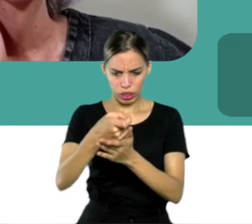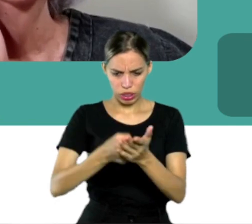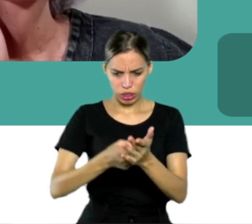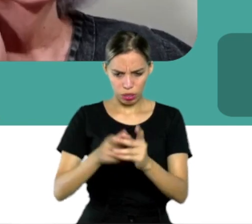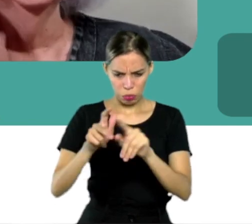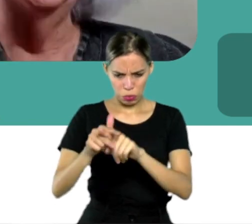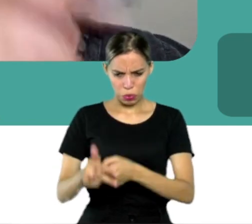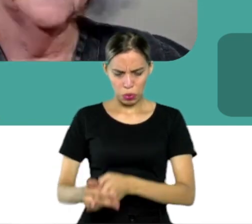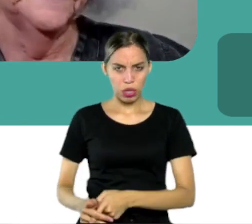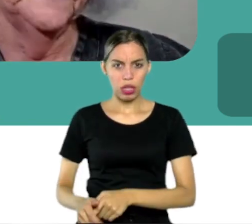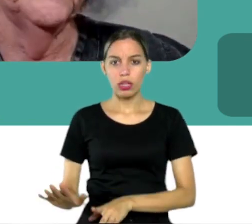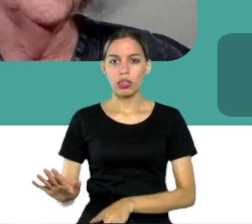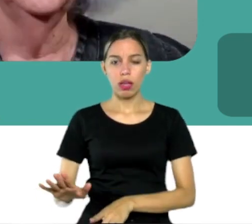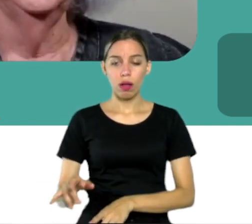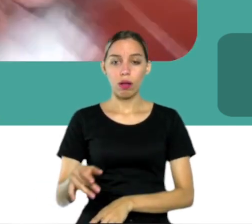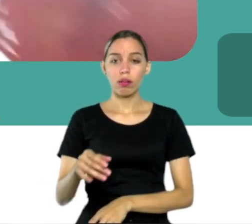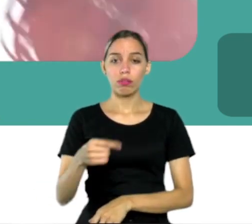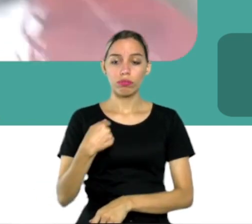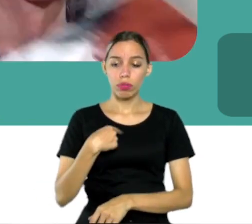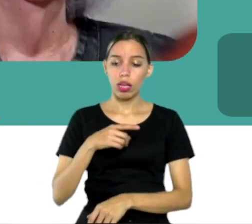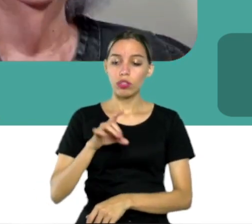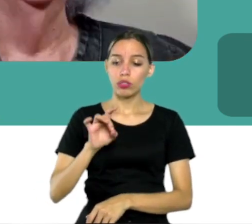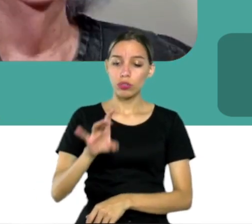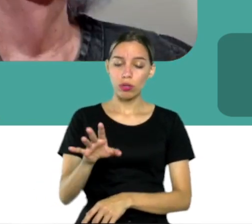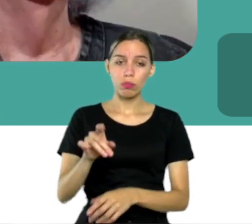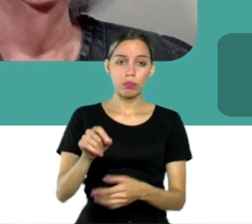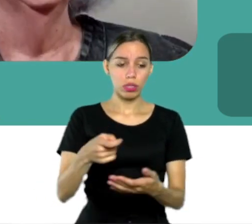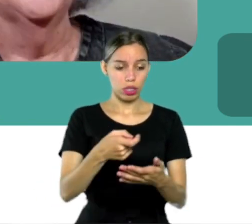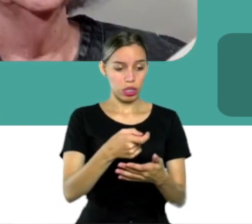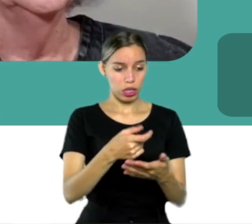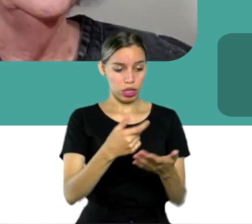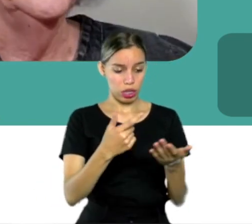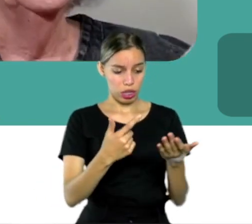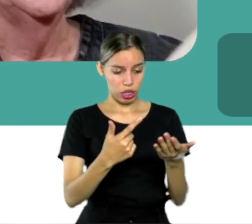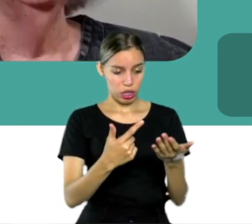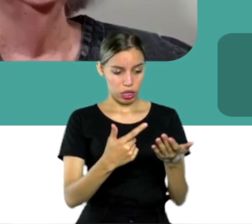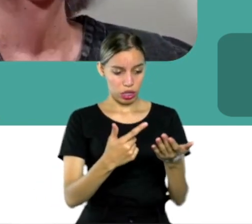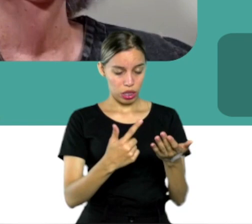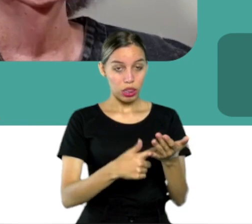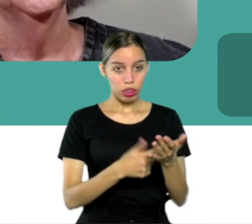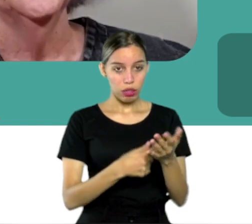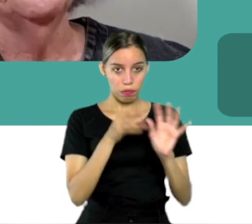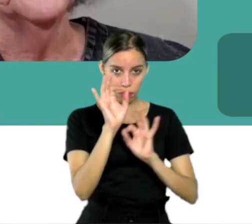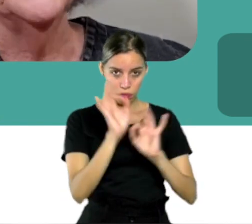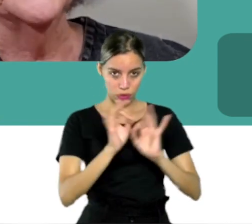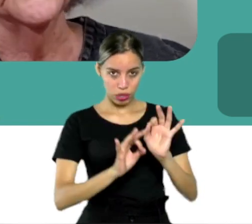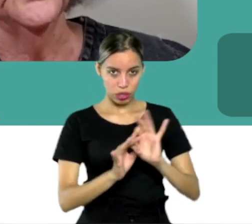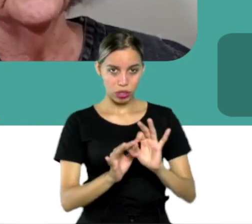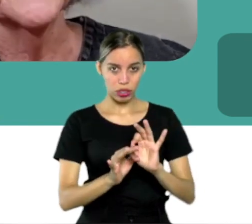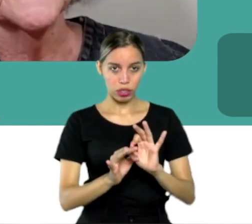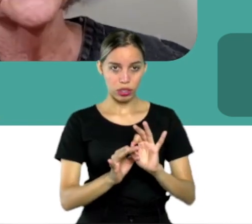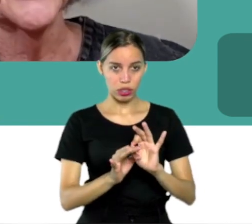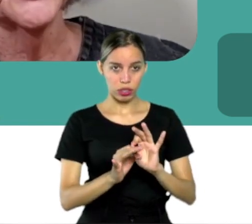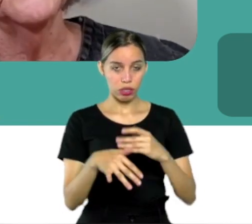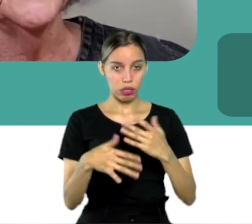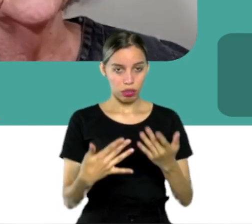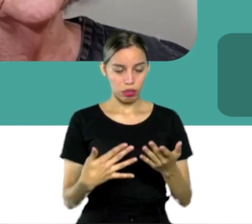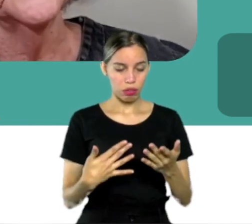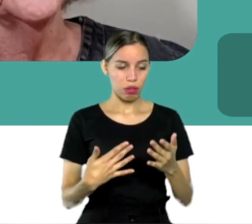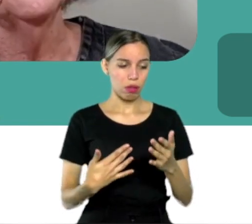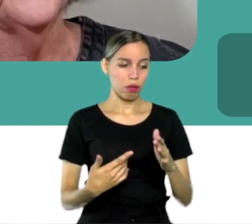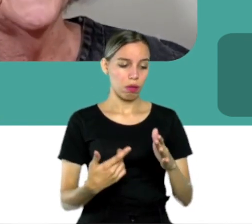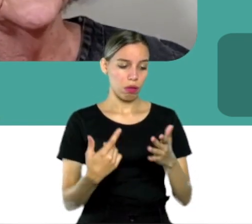os livros. Esse livro, esse Cadela Prateada, tem abertura do Paulo Bentancur, mas ele já tinha